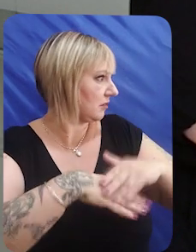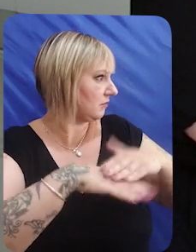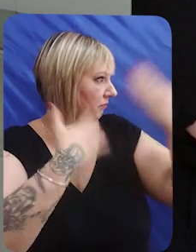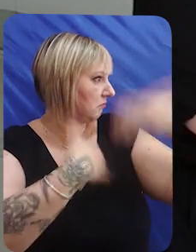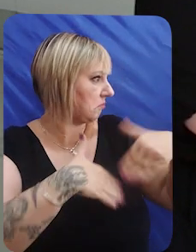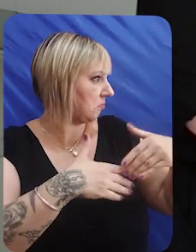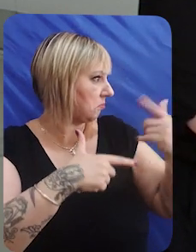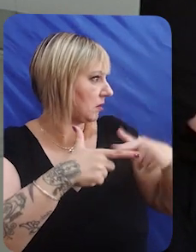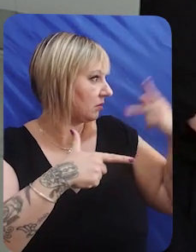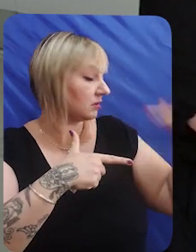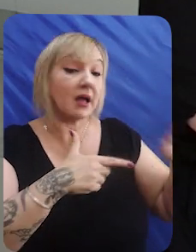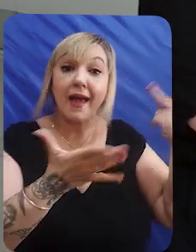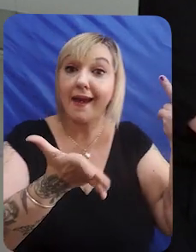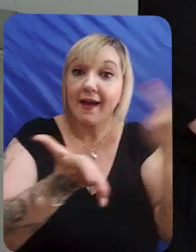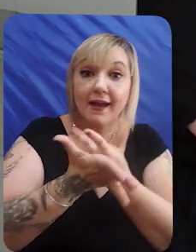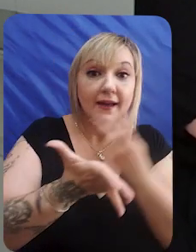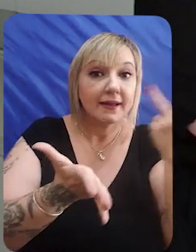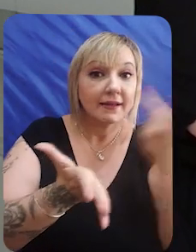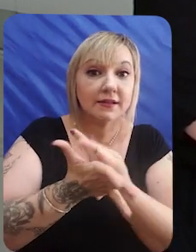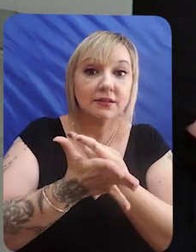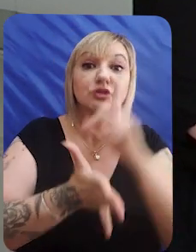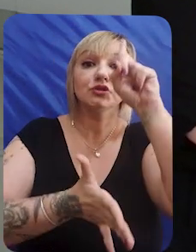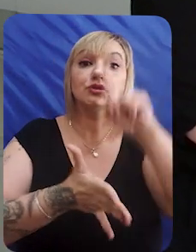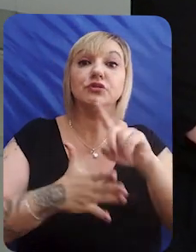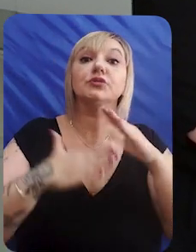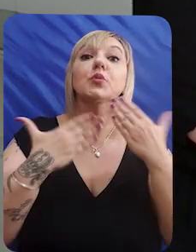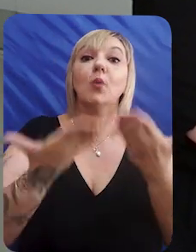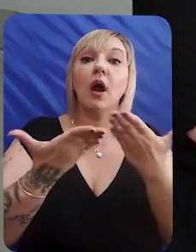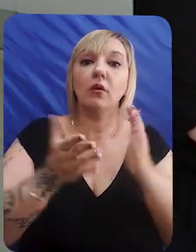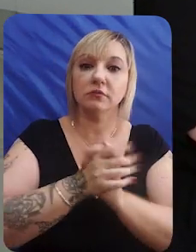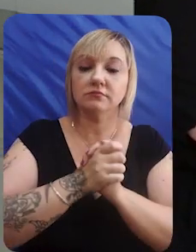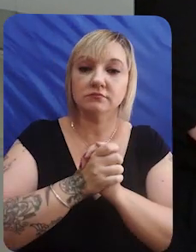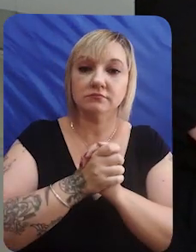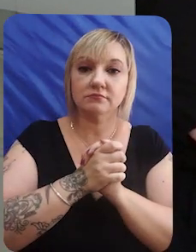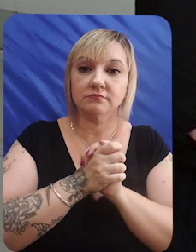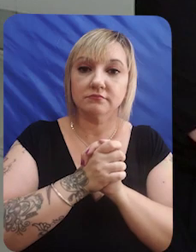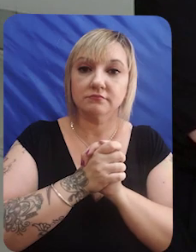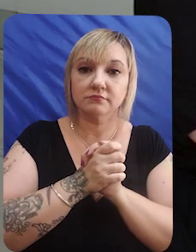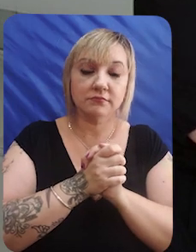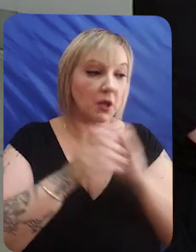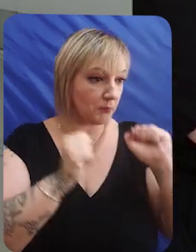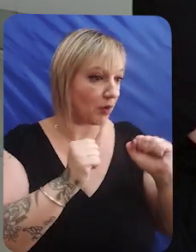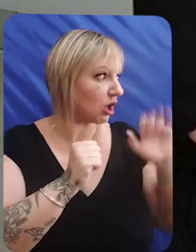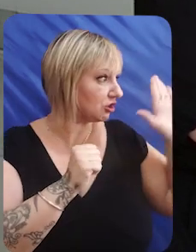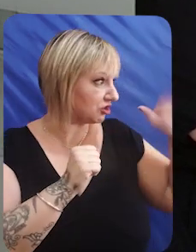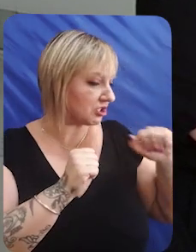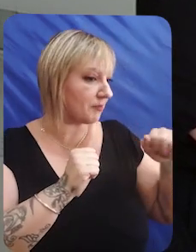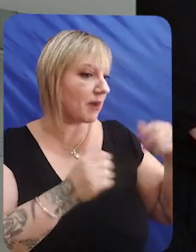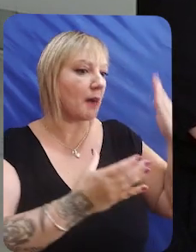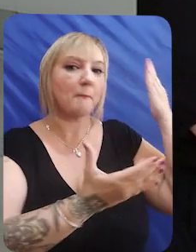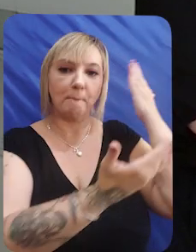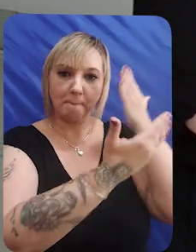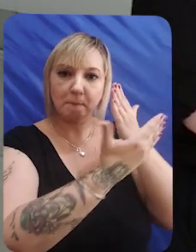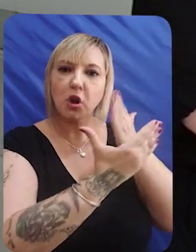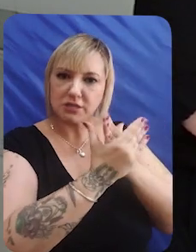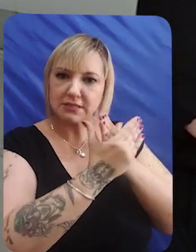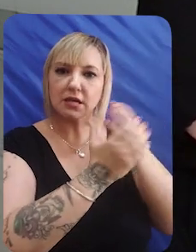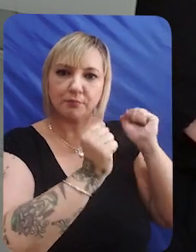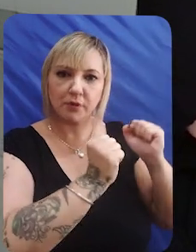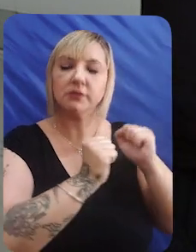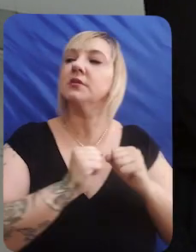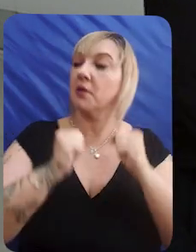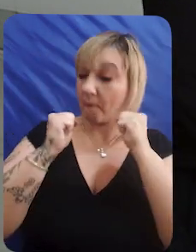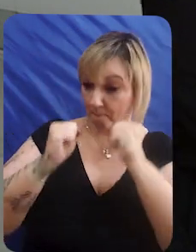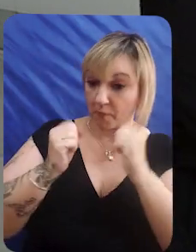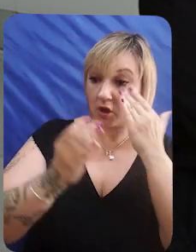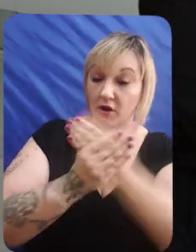prova aí. Tá errado. E o direito dele fica onde? E ele não pode depois acionar e entrar com processo, sei lá, alguma coisa?